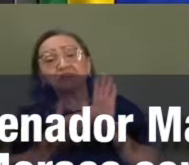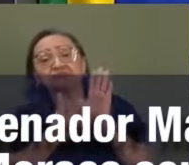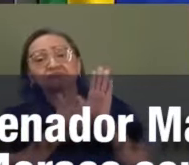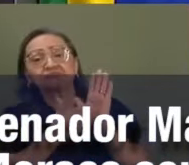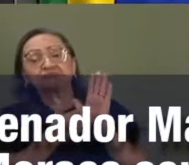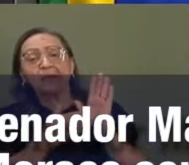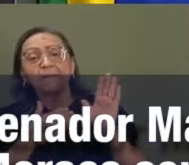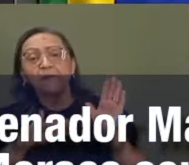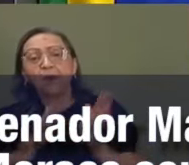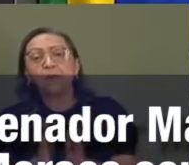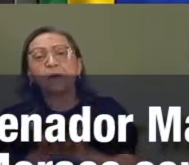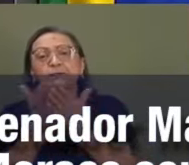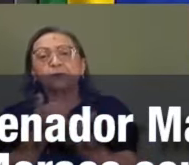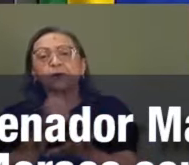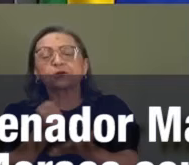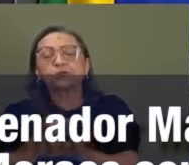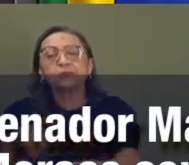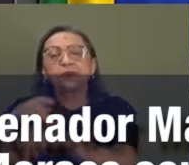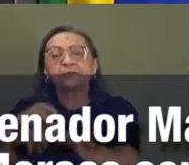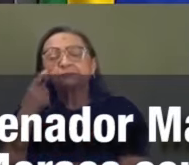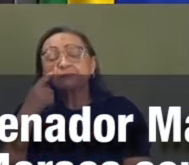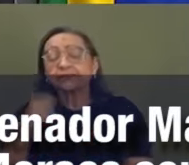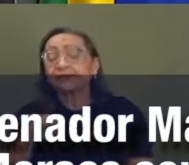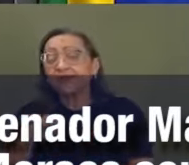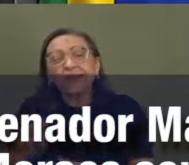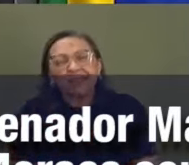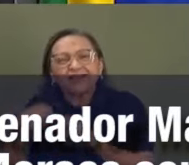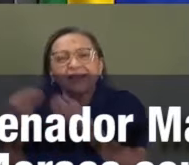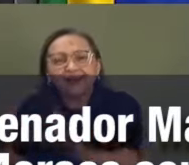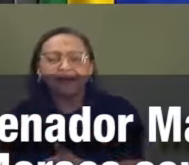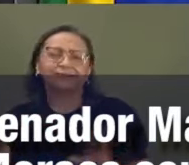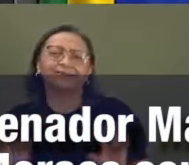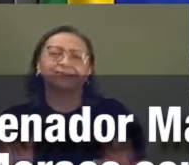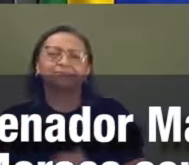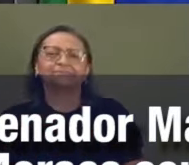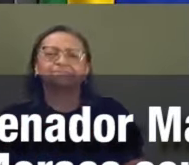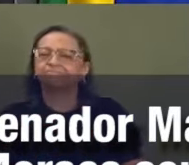Meu passaporte diplomático está aqui. Mas é claro que ele não ia ficar sentindo perdido